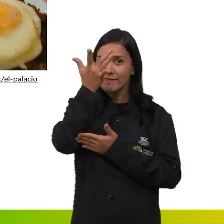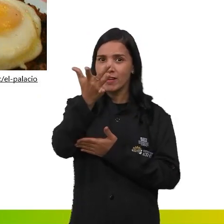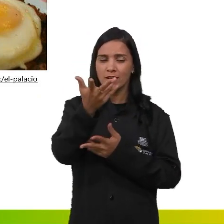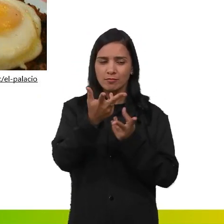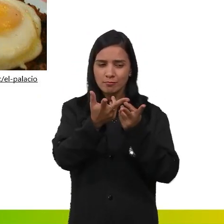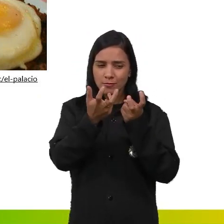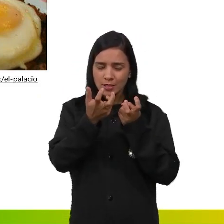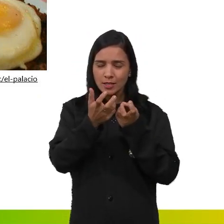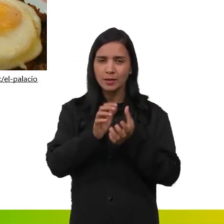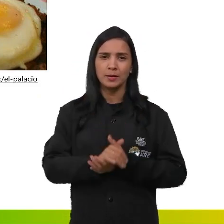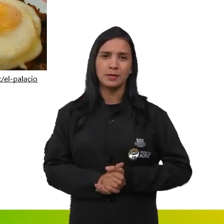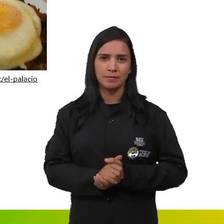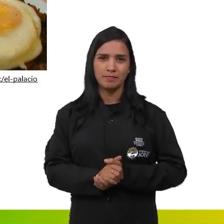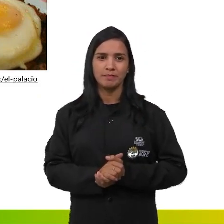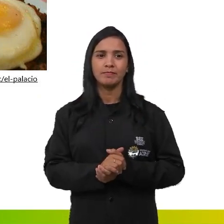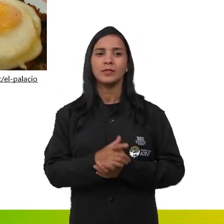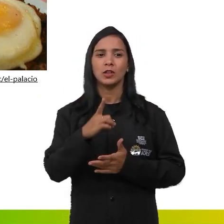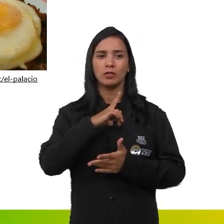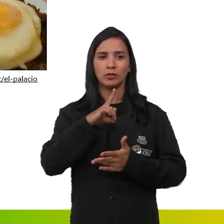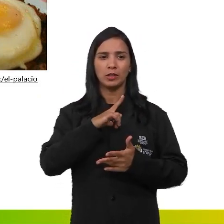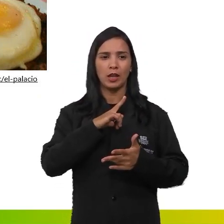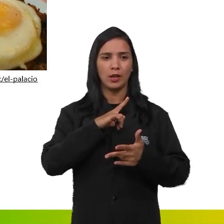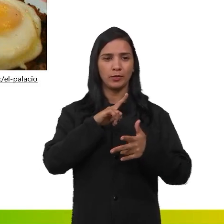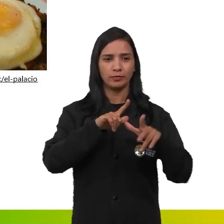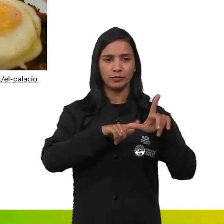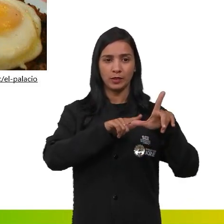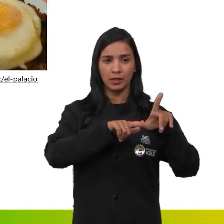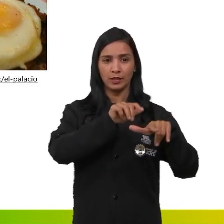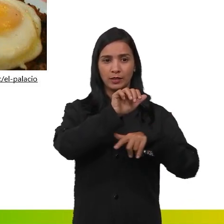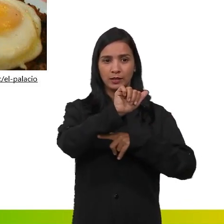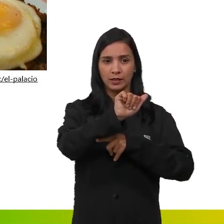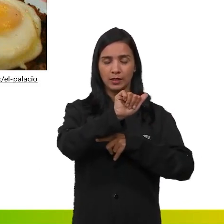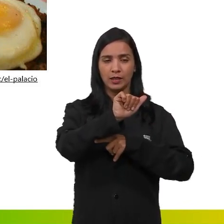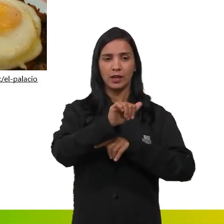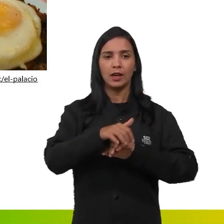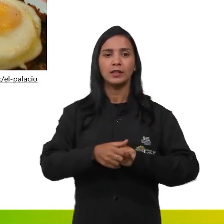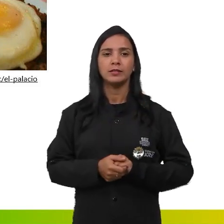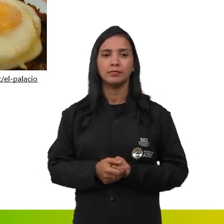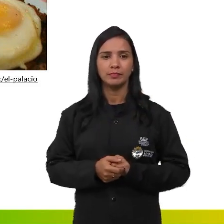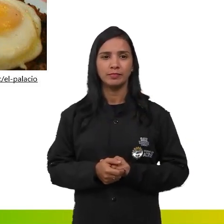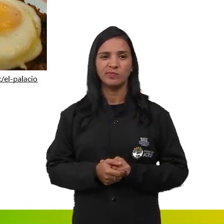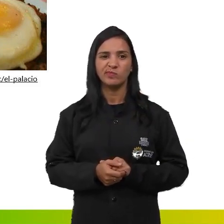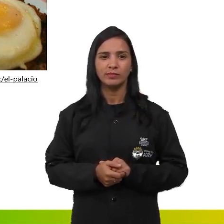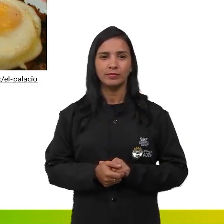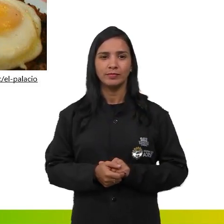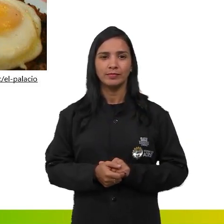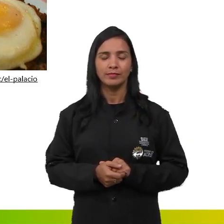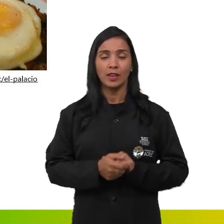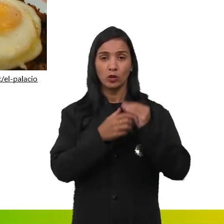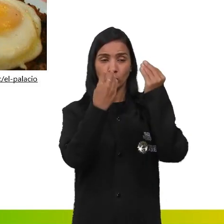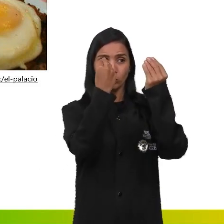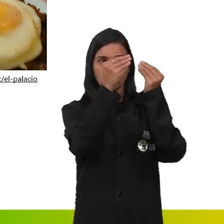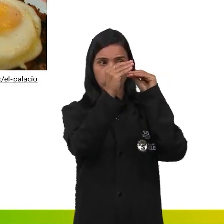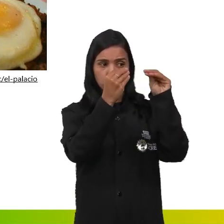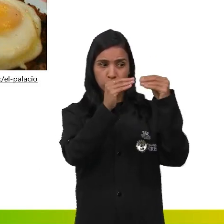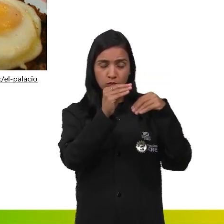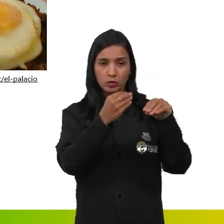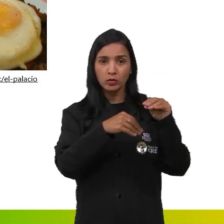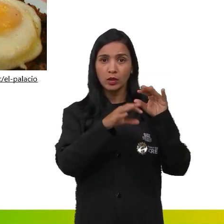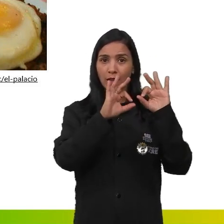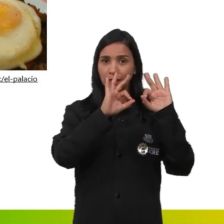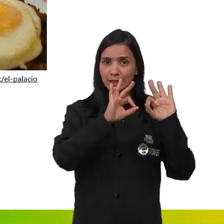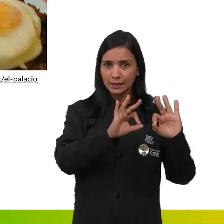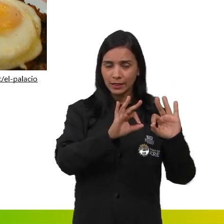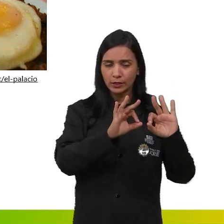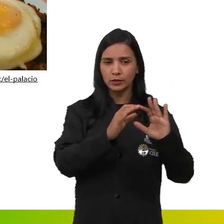As alternativas na letra A, nós temos how much, how many e how many. Na